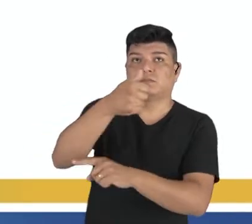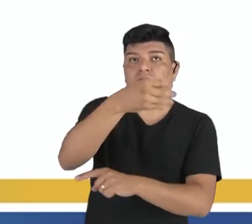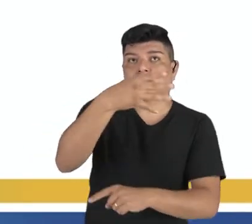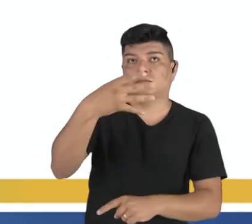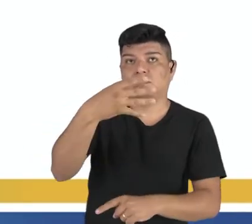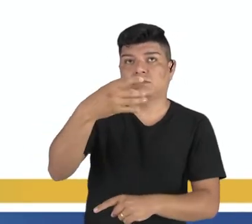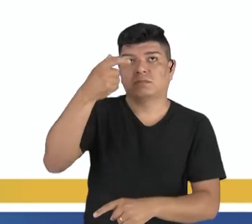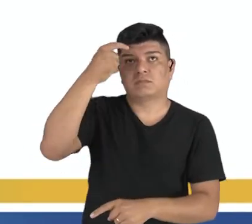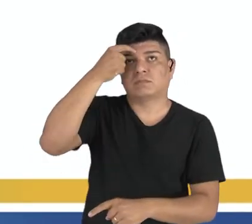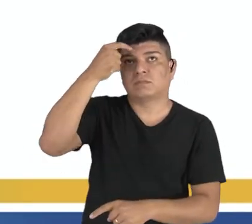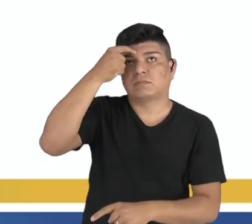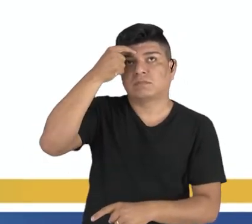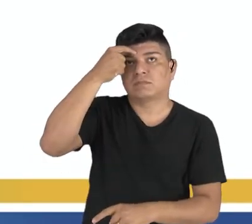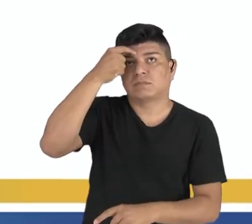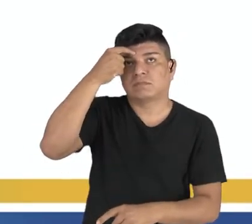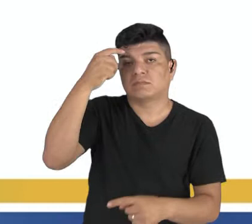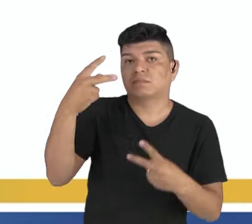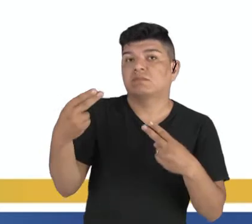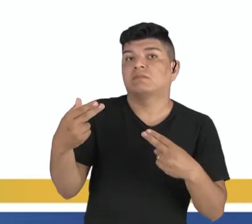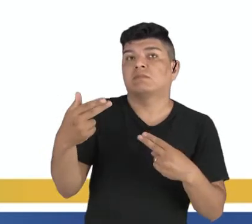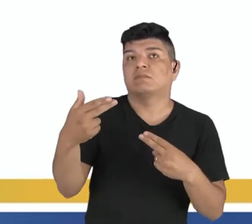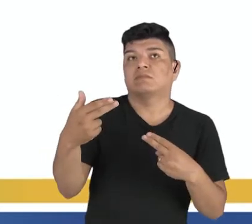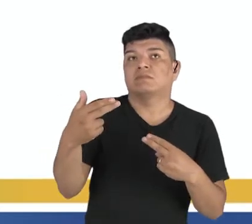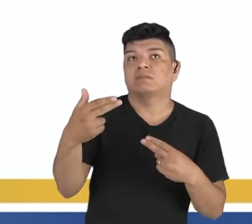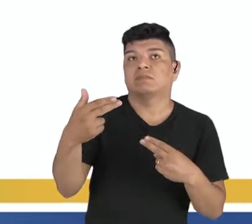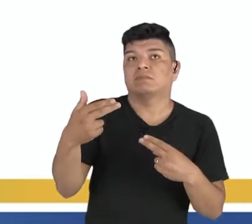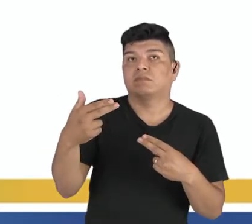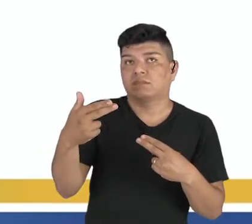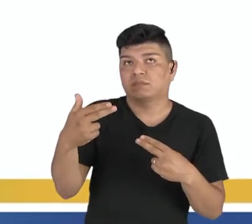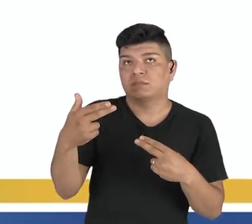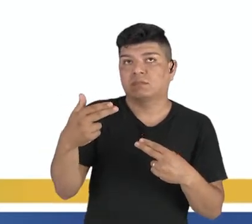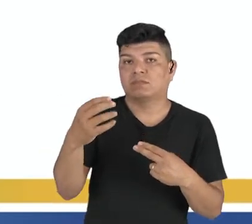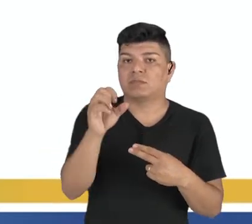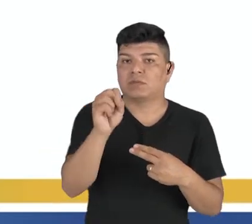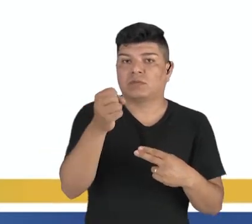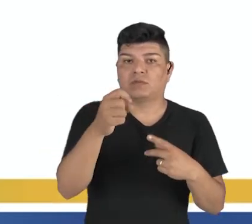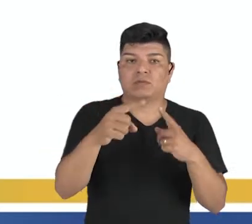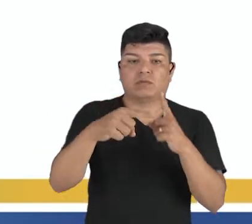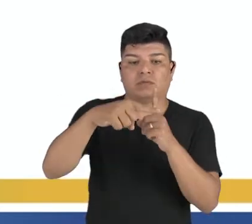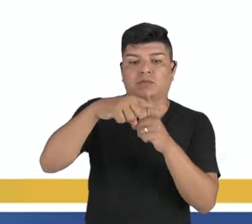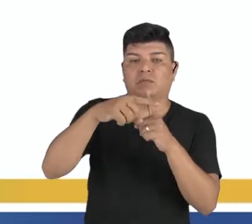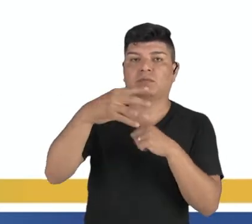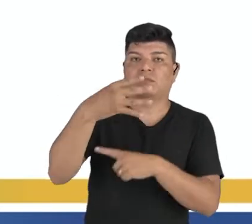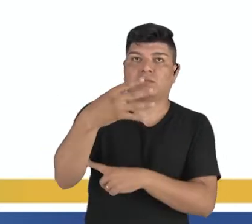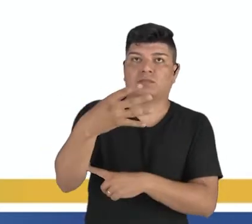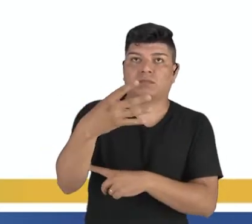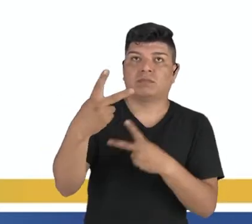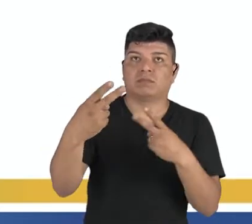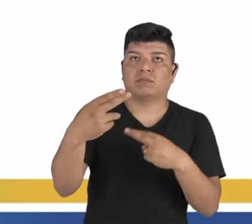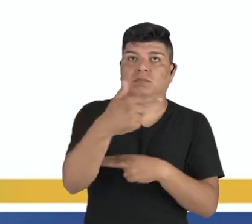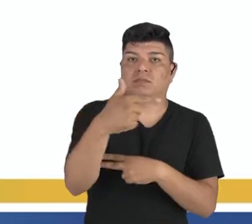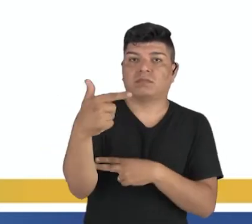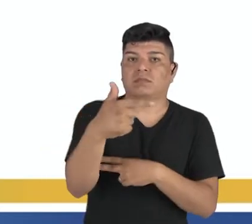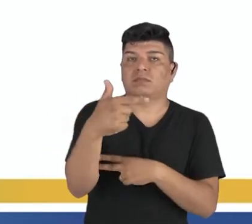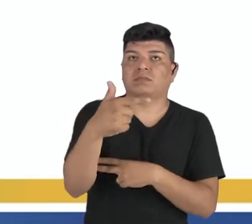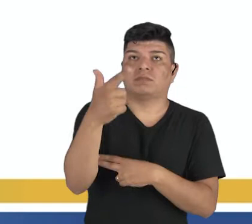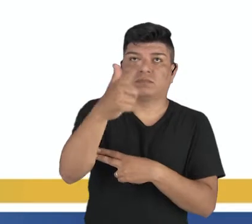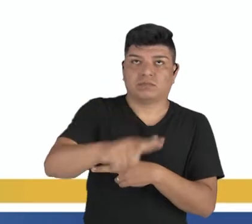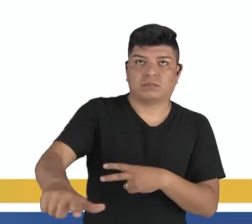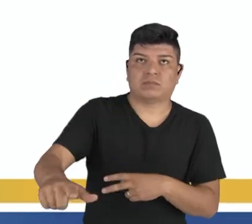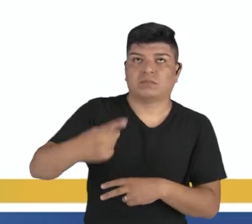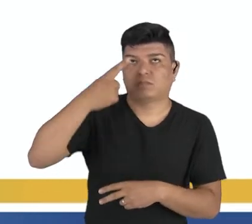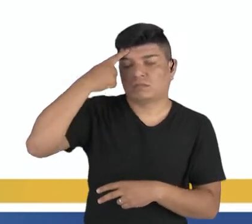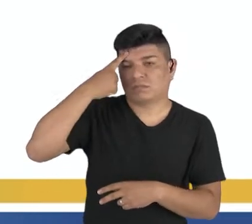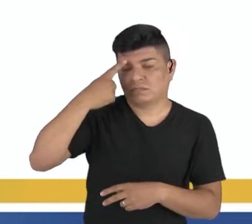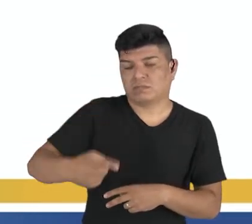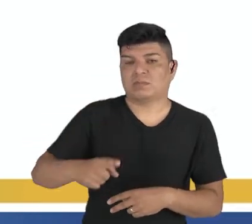havia pensado. Então, nesse caso, ficou 8 mais 4, e aí deu 22. Novamente, ele